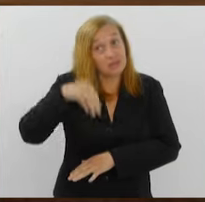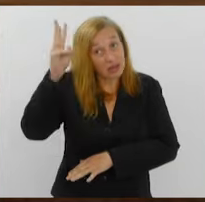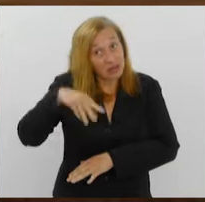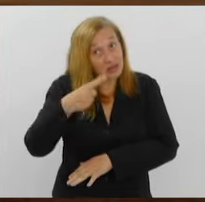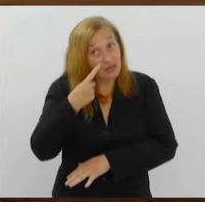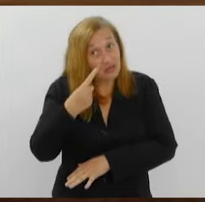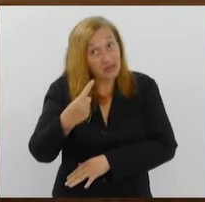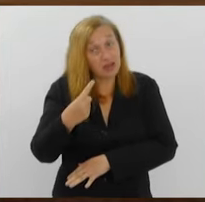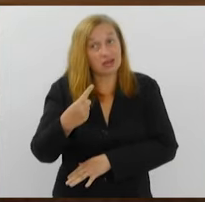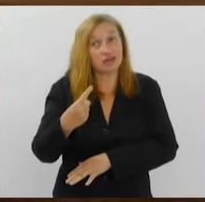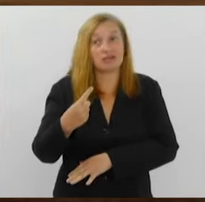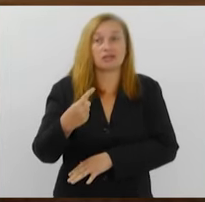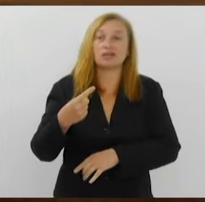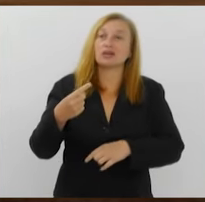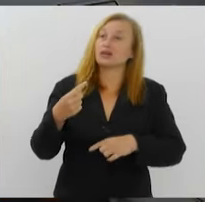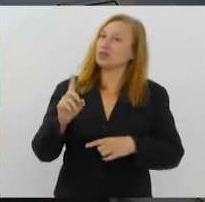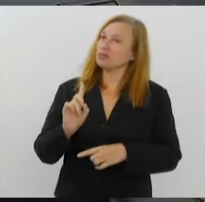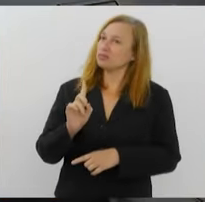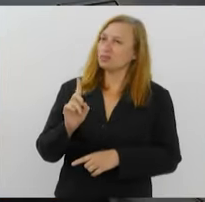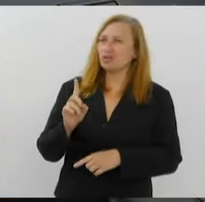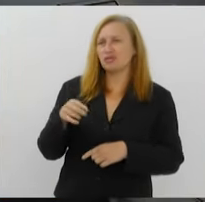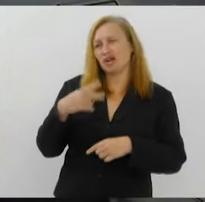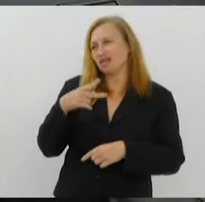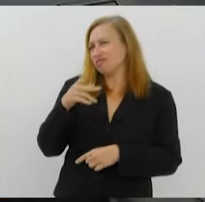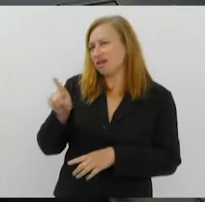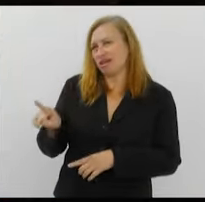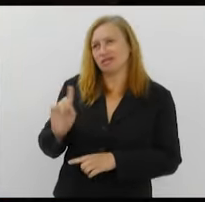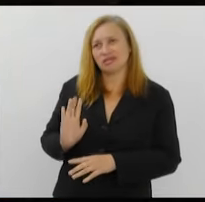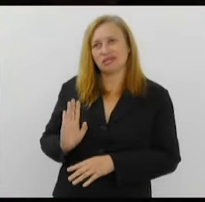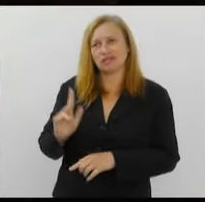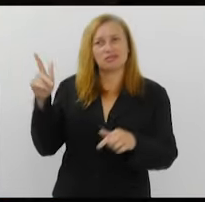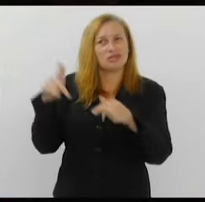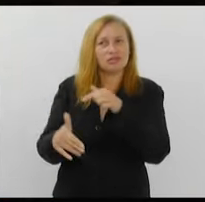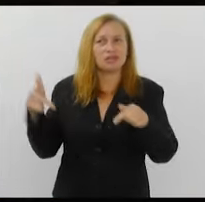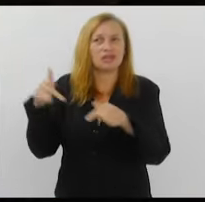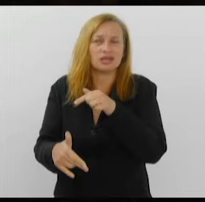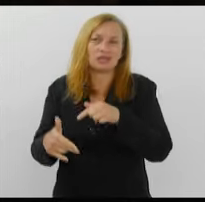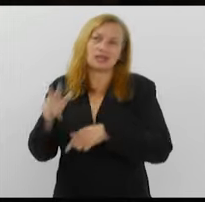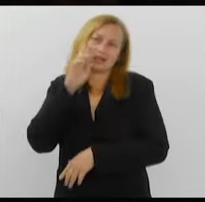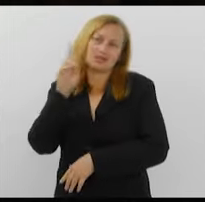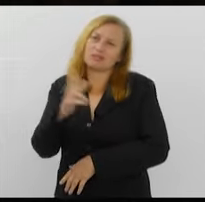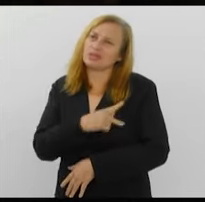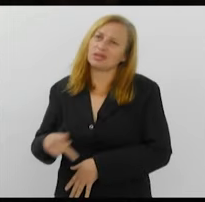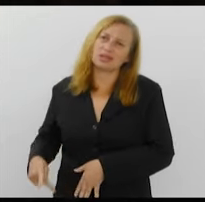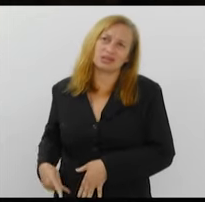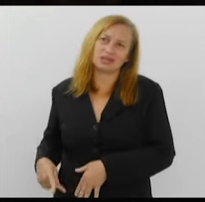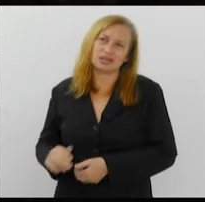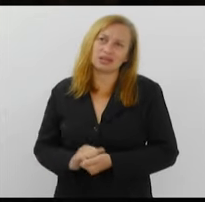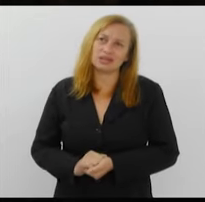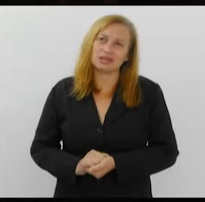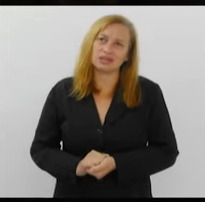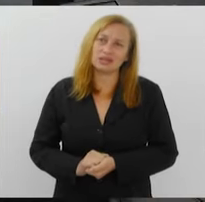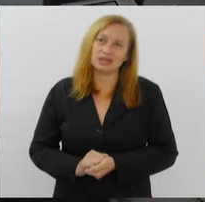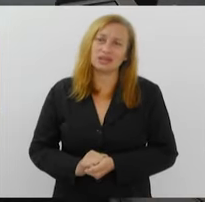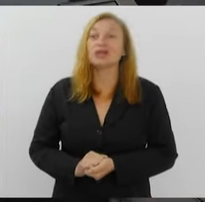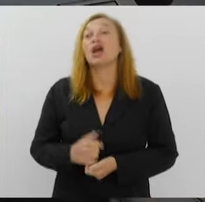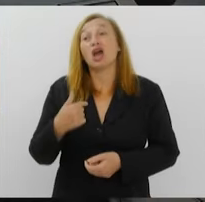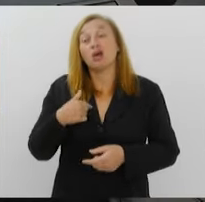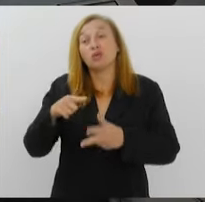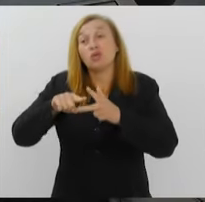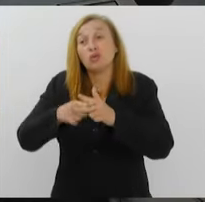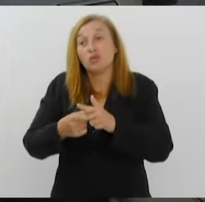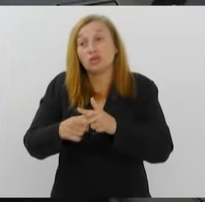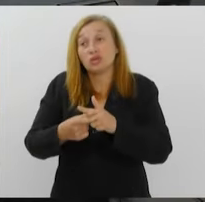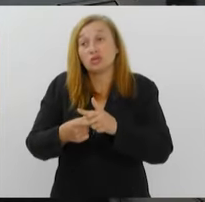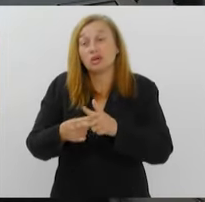Está interagindo comigo. Presidente, eu não dei a parte, ela está entrando na minha fala. Você está me respondendo. A senhora eu estou lhe corrigindo para você não falar